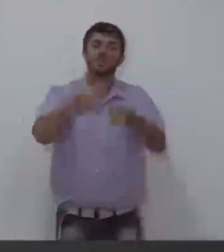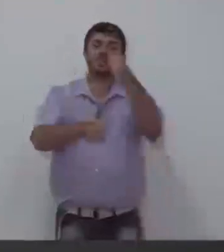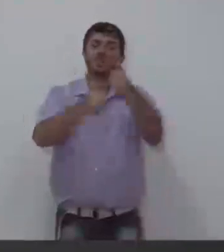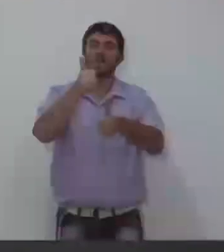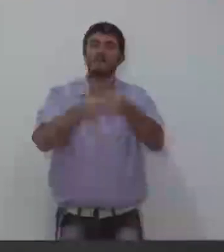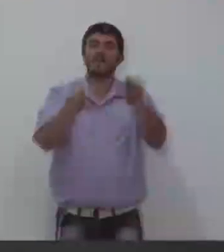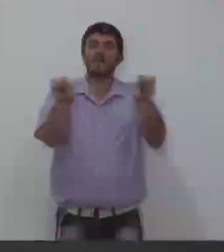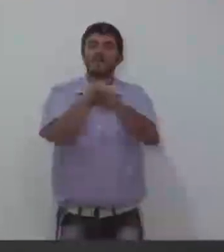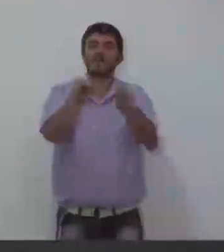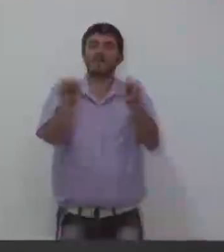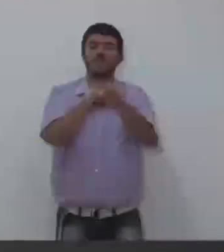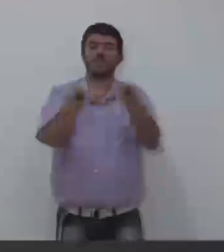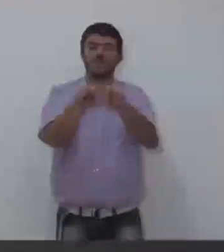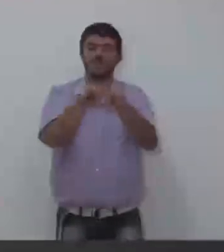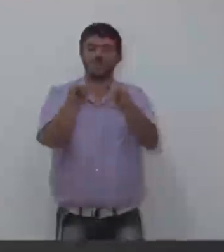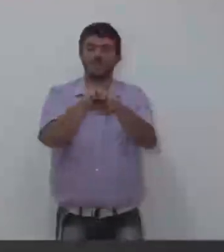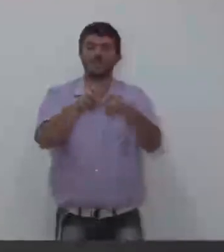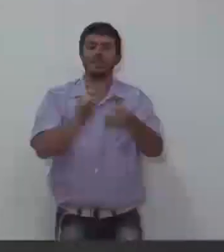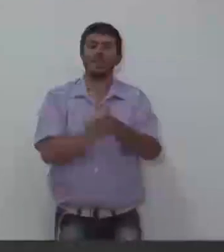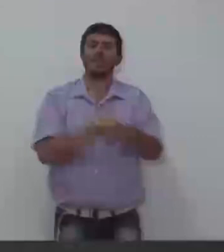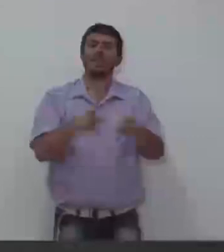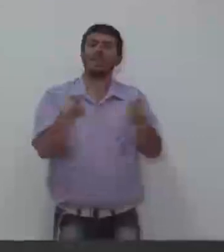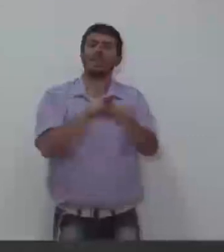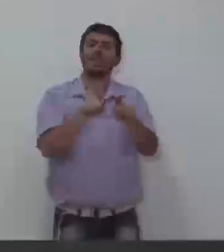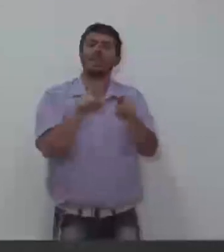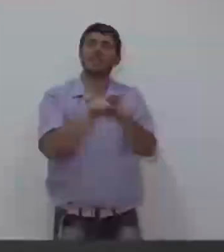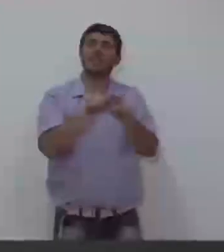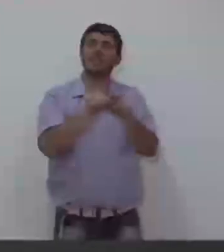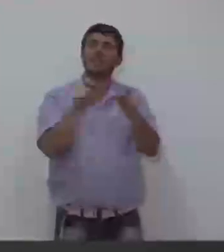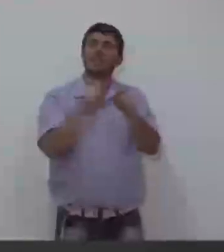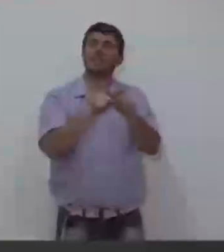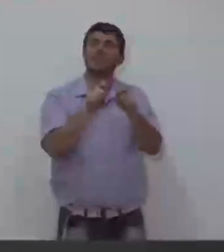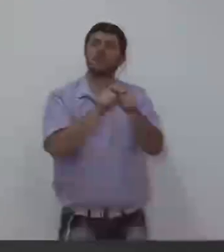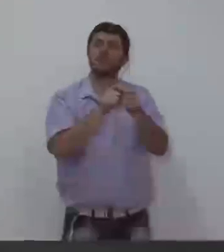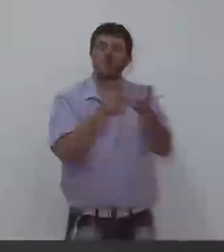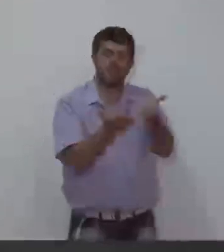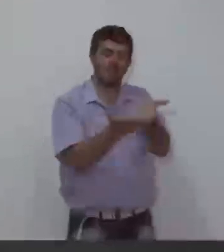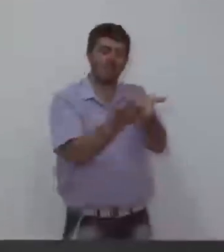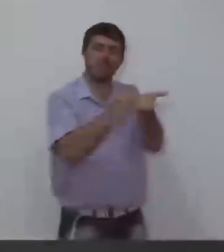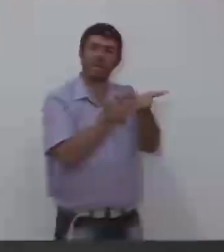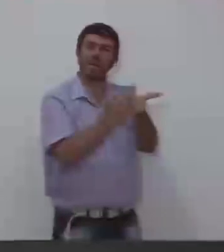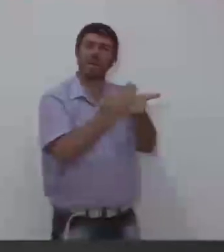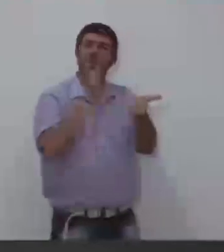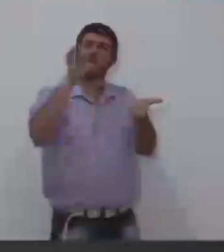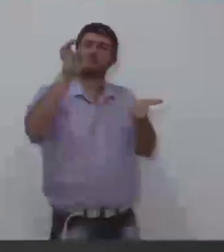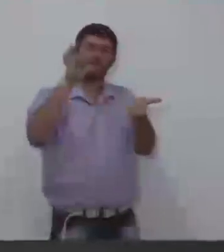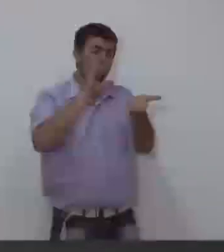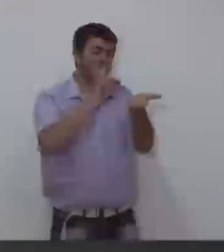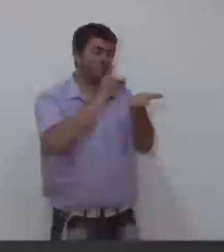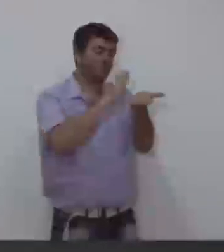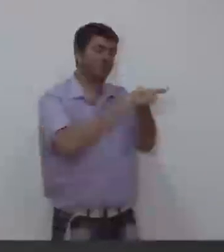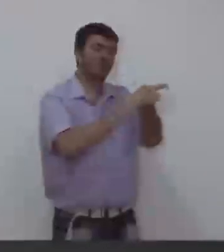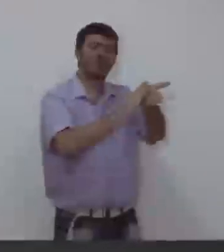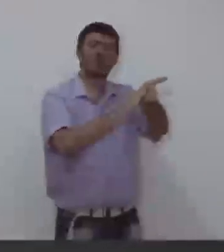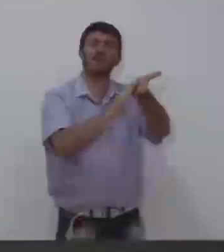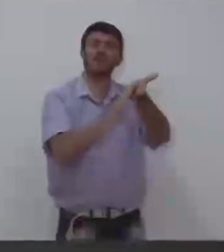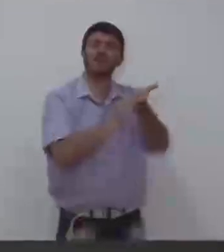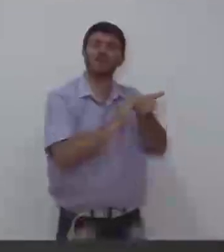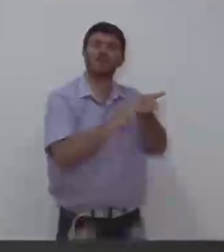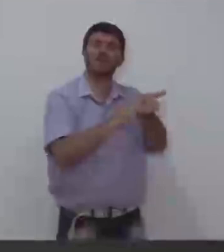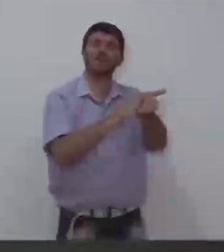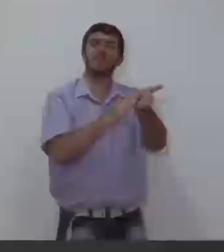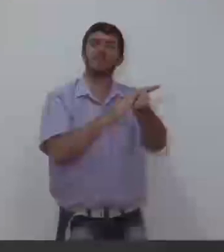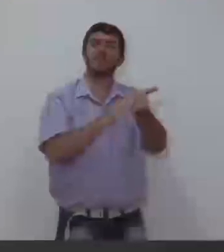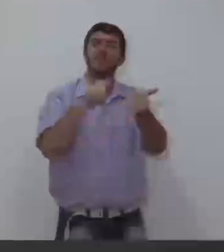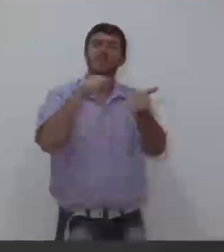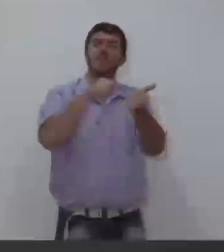e confecção do álbum de figurinhas que retrata a história do clube, bem como as ilustrações dos atletas que disputaram